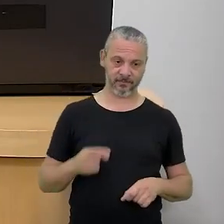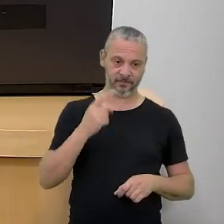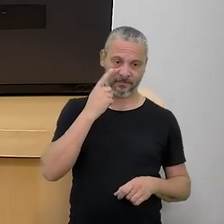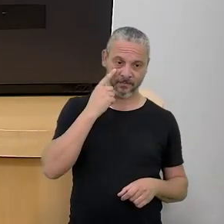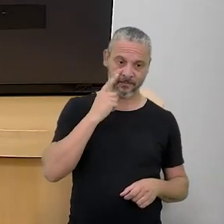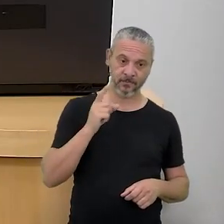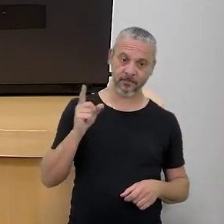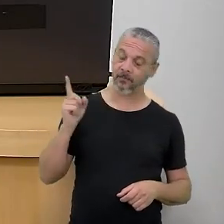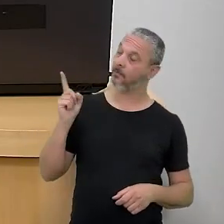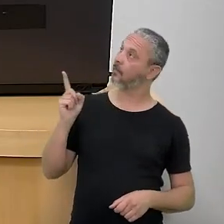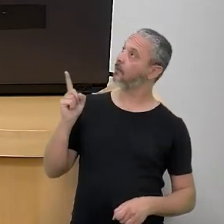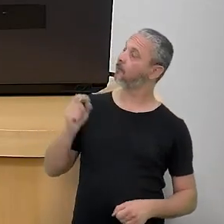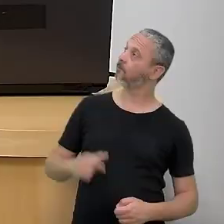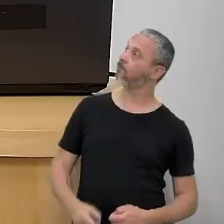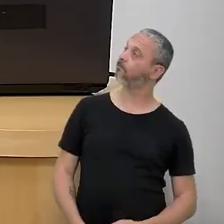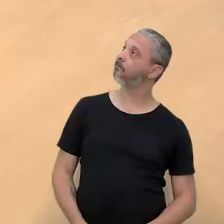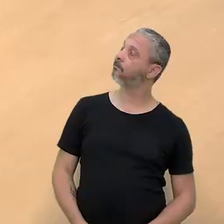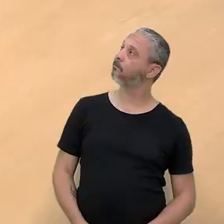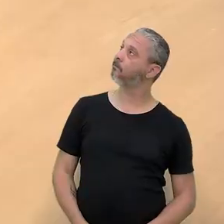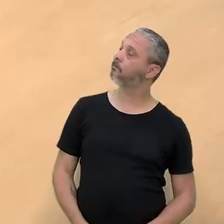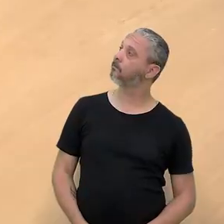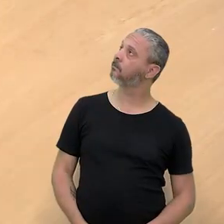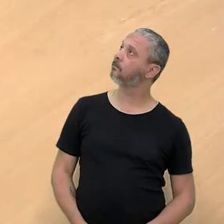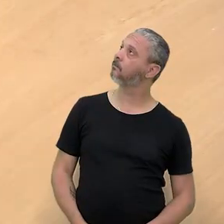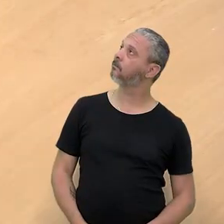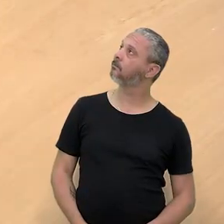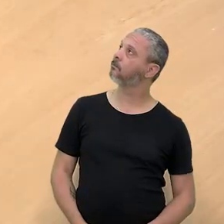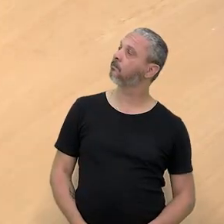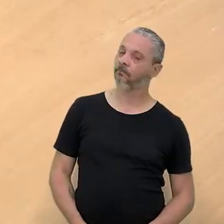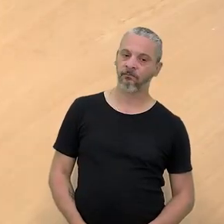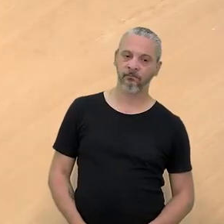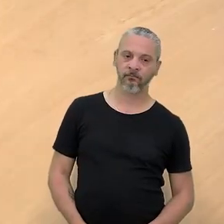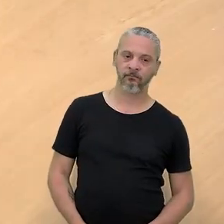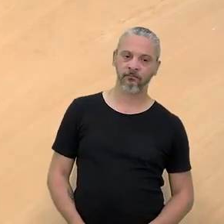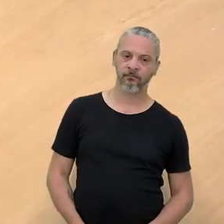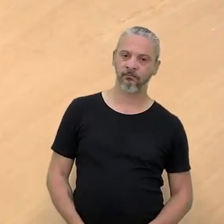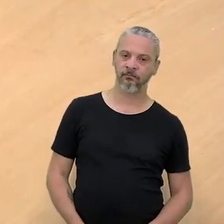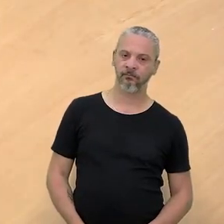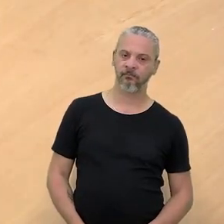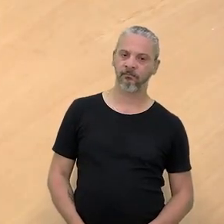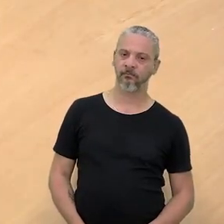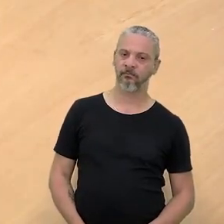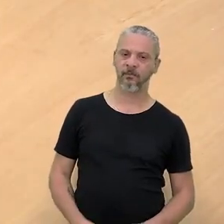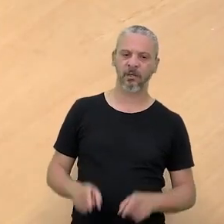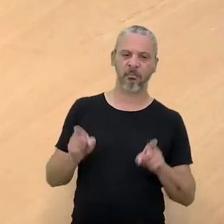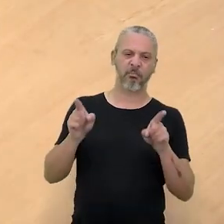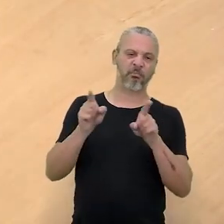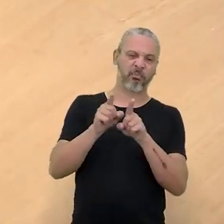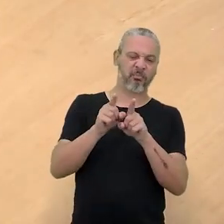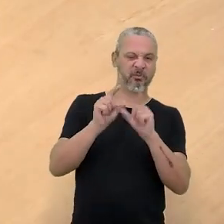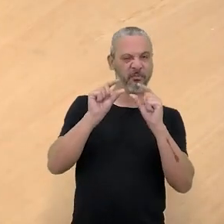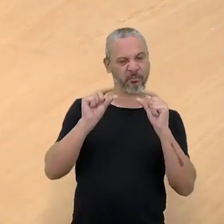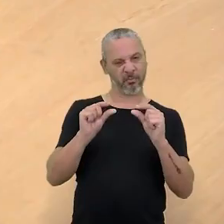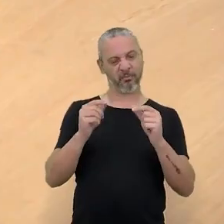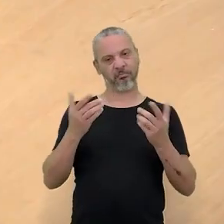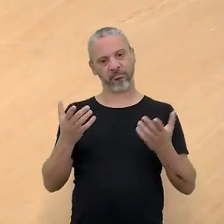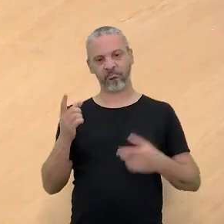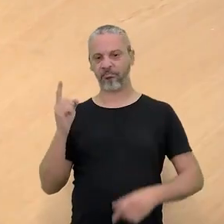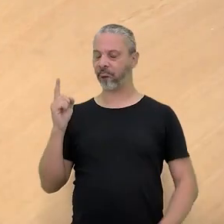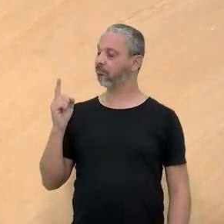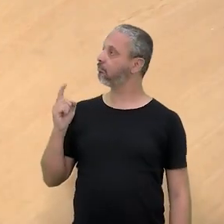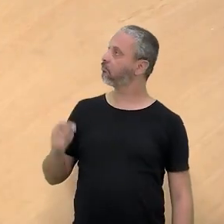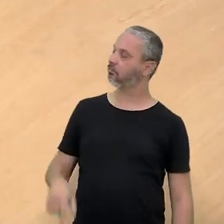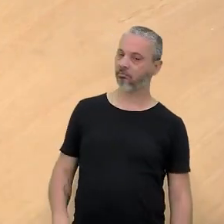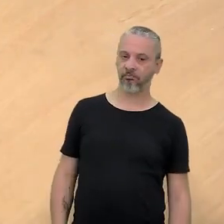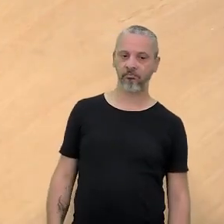Então, vamos aqui, ó, fazer simplesmente um buraquinho. Pode ser menor, pode ser maior.